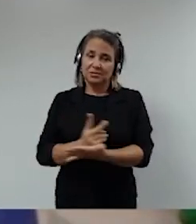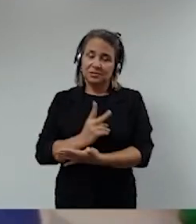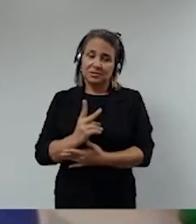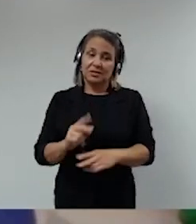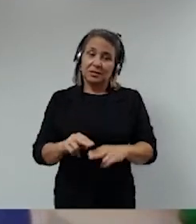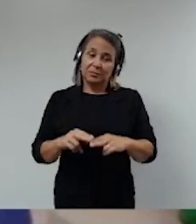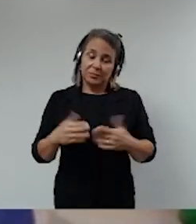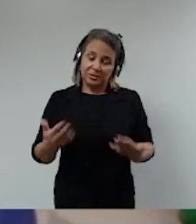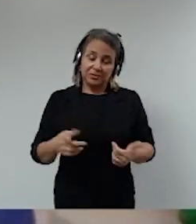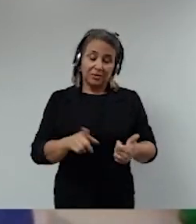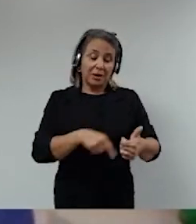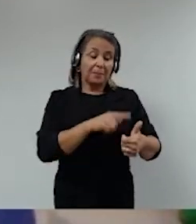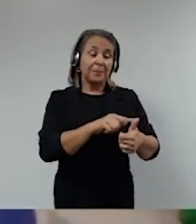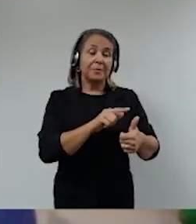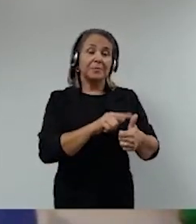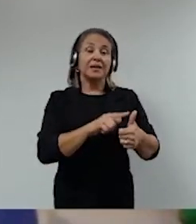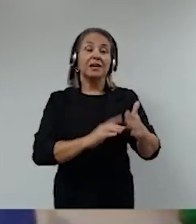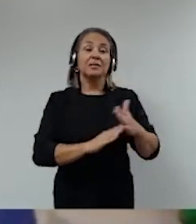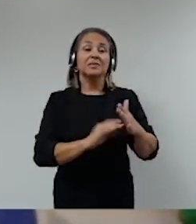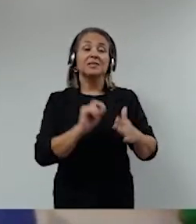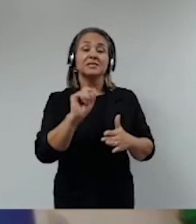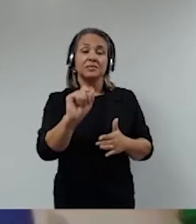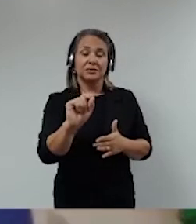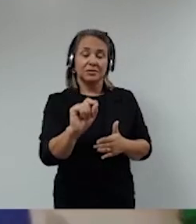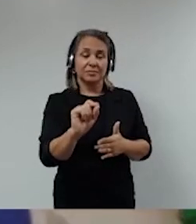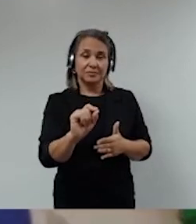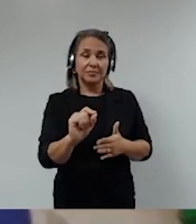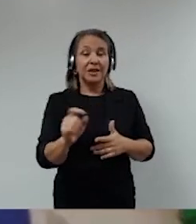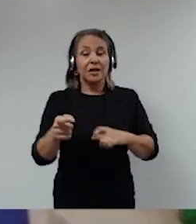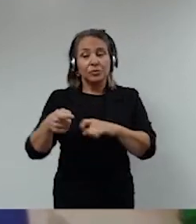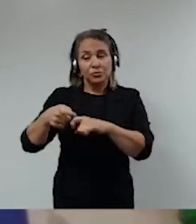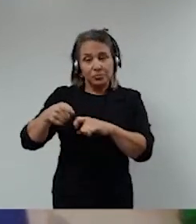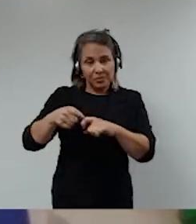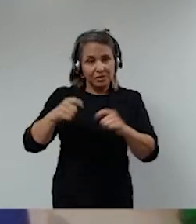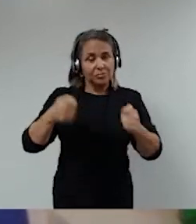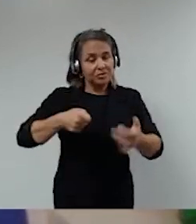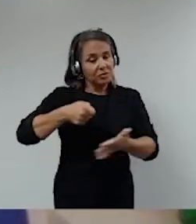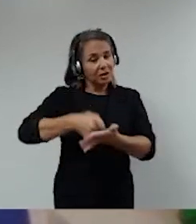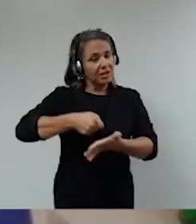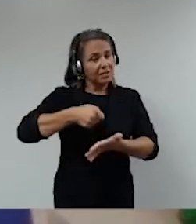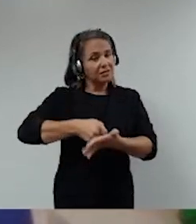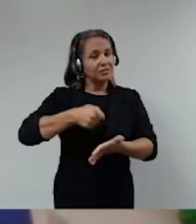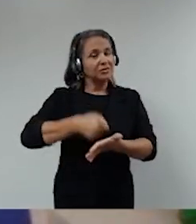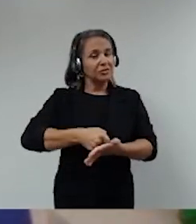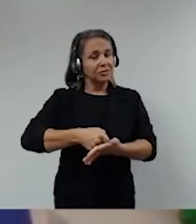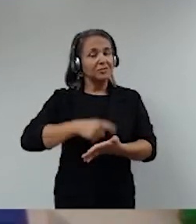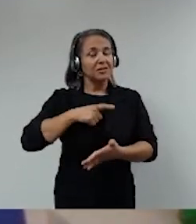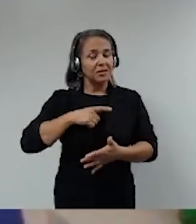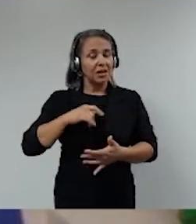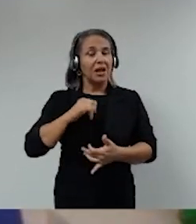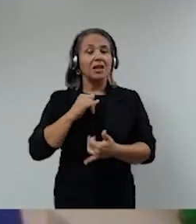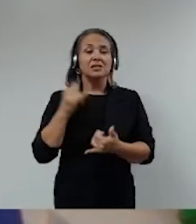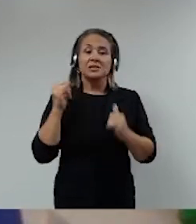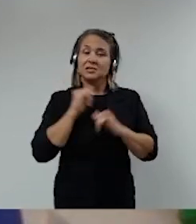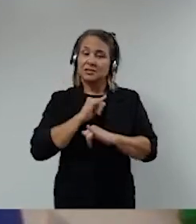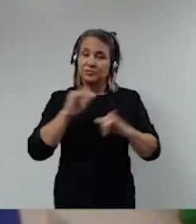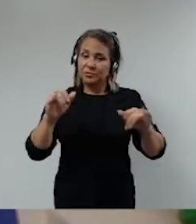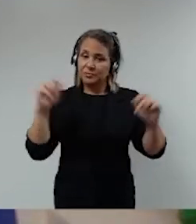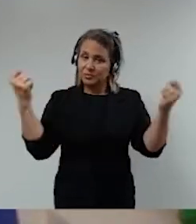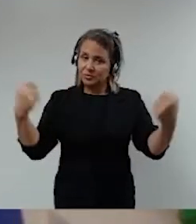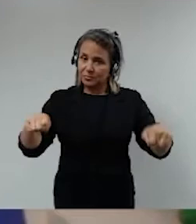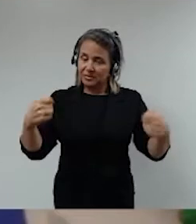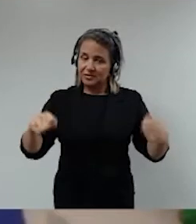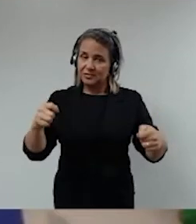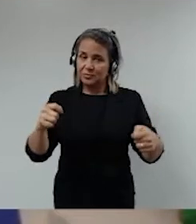Então, a primeira delas é que os médicos devem garantir, né, que tem as informações necessárias para